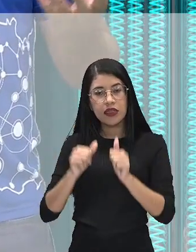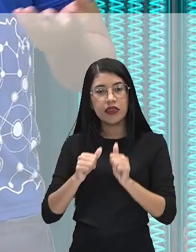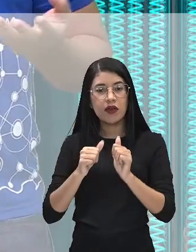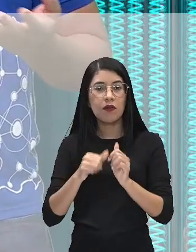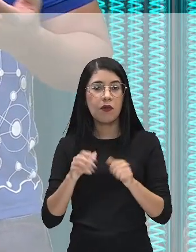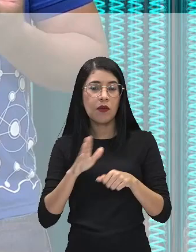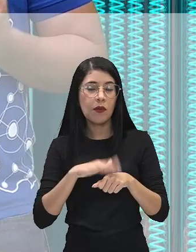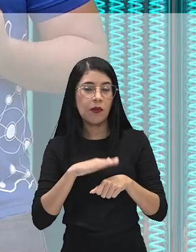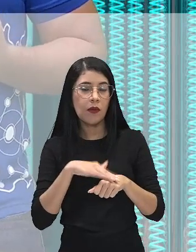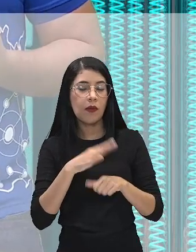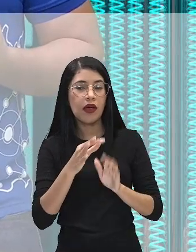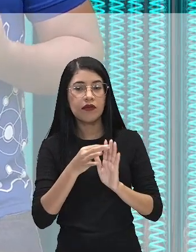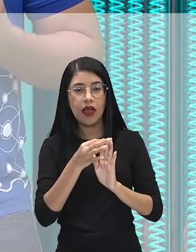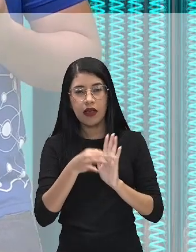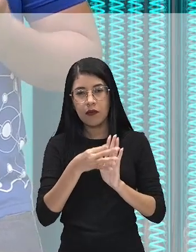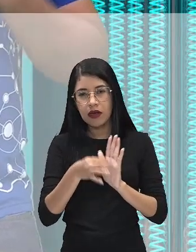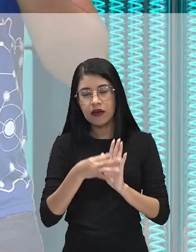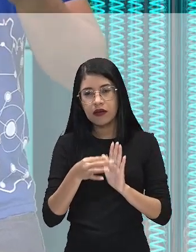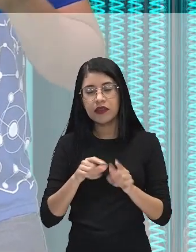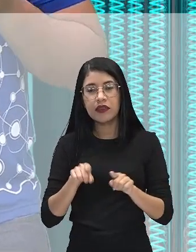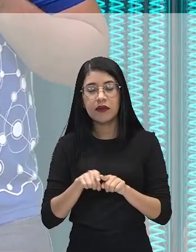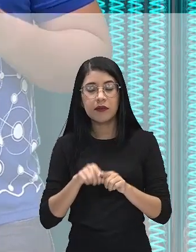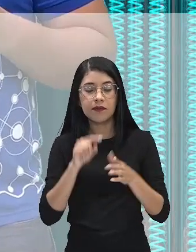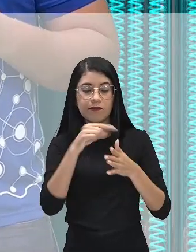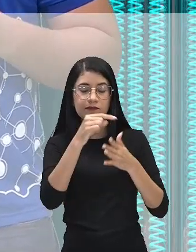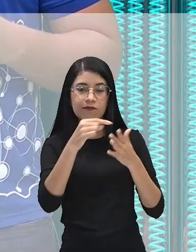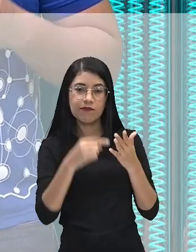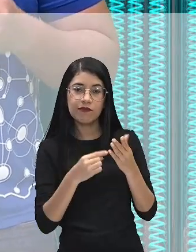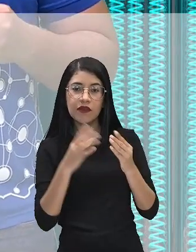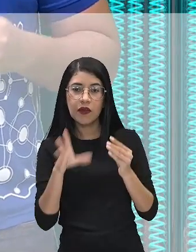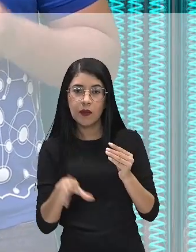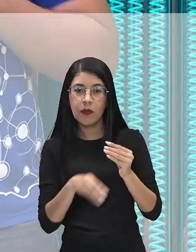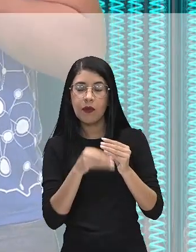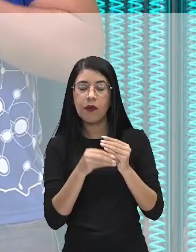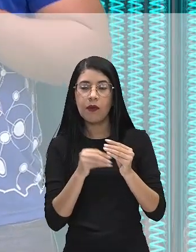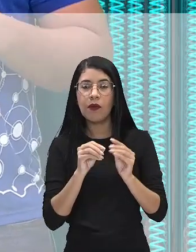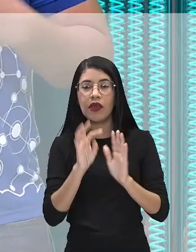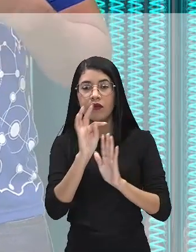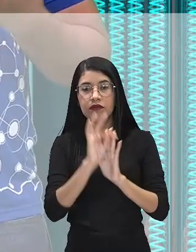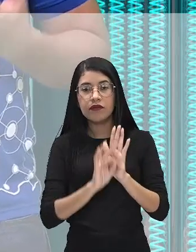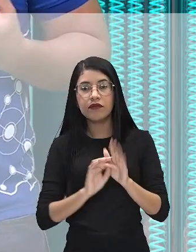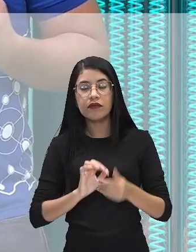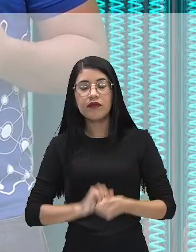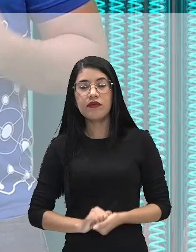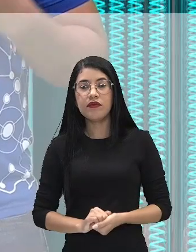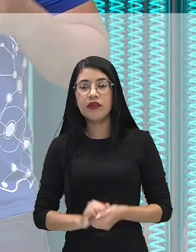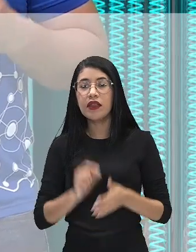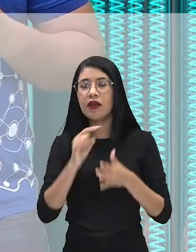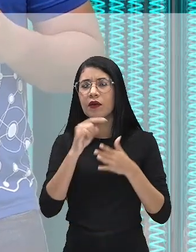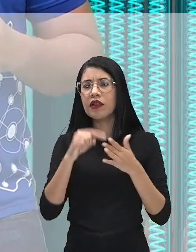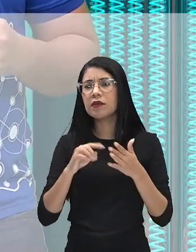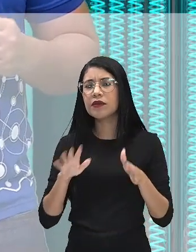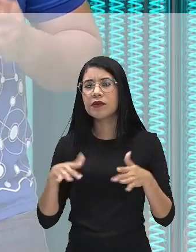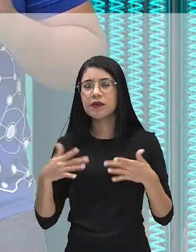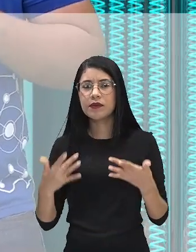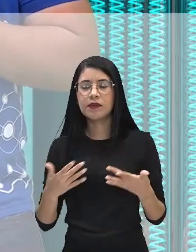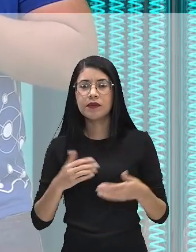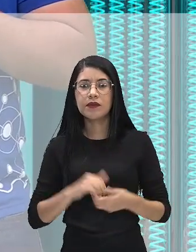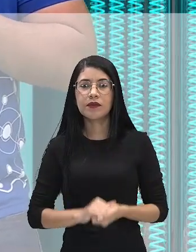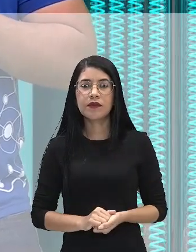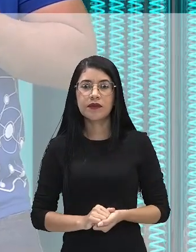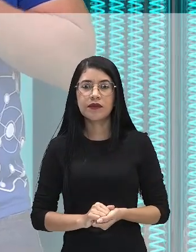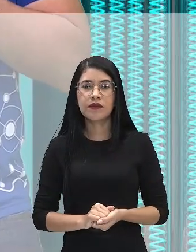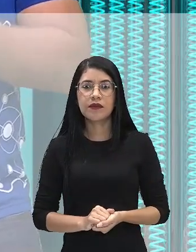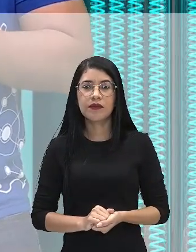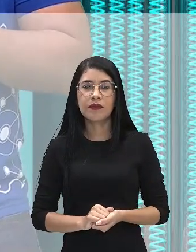claro que ela vai ter elementos que irão compor esse texto. Então que elementos são esses? Então vamos levantar